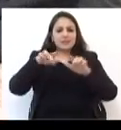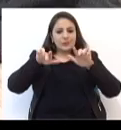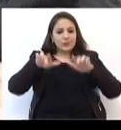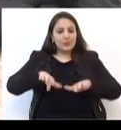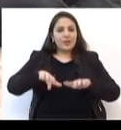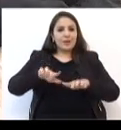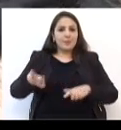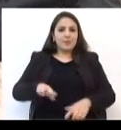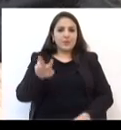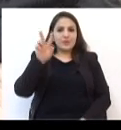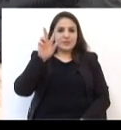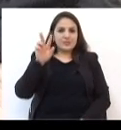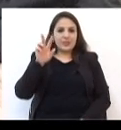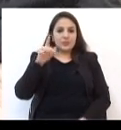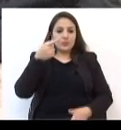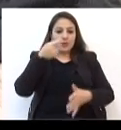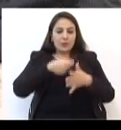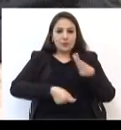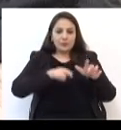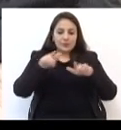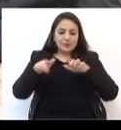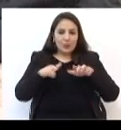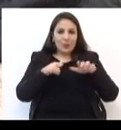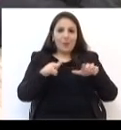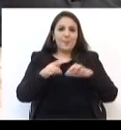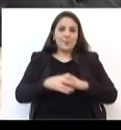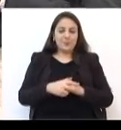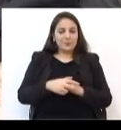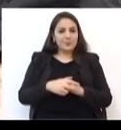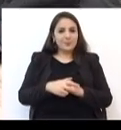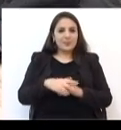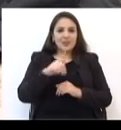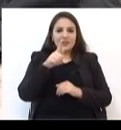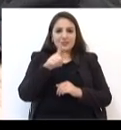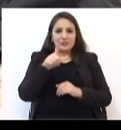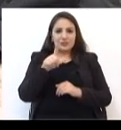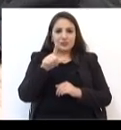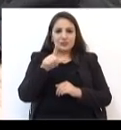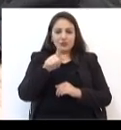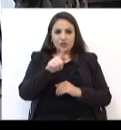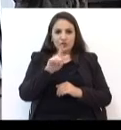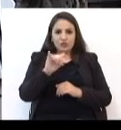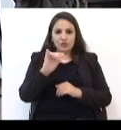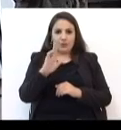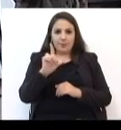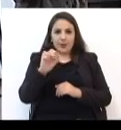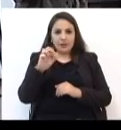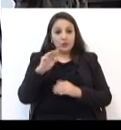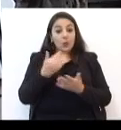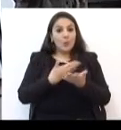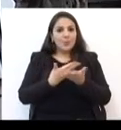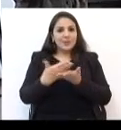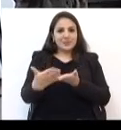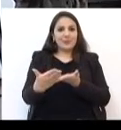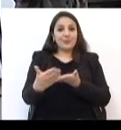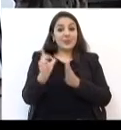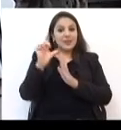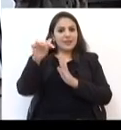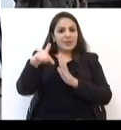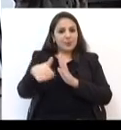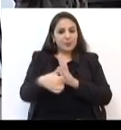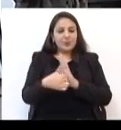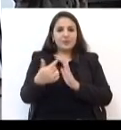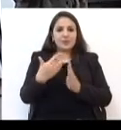um espaço para a valorização dos autores locais. Gilberto assumiu as primeiras entrevistas. Em